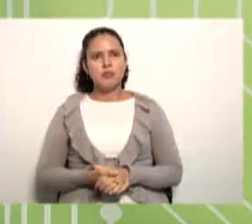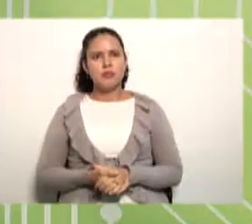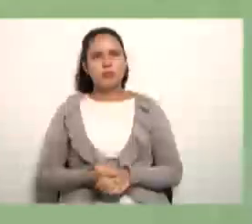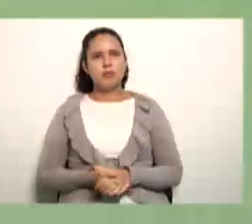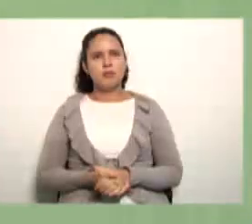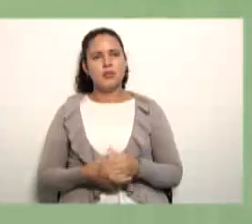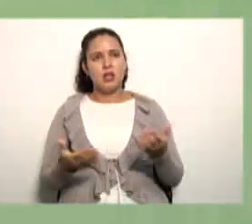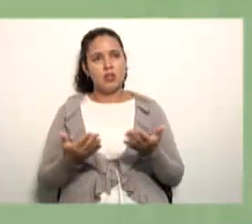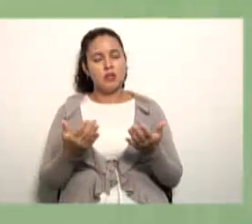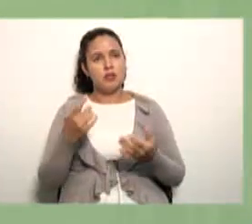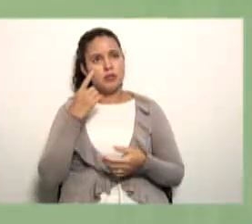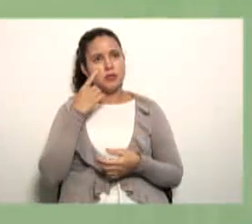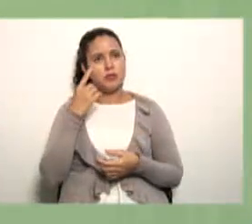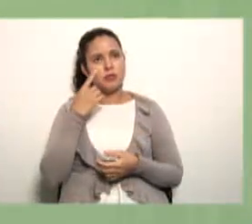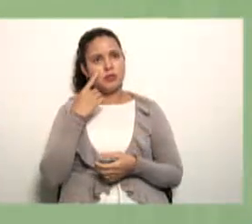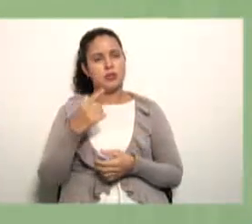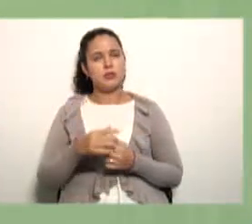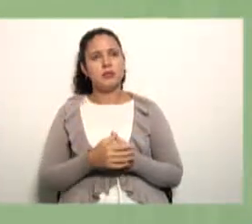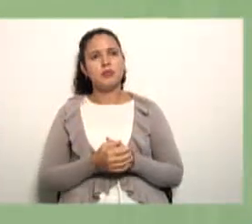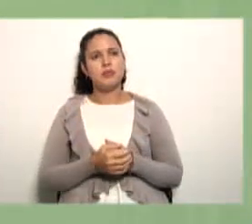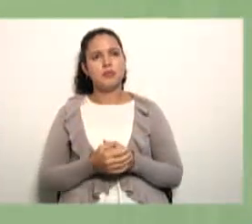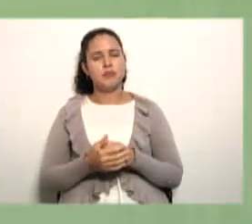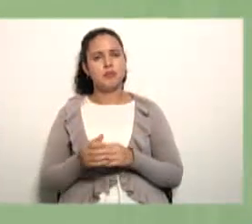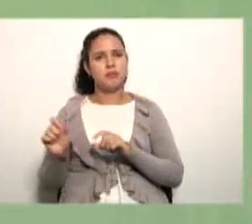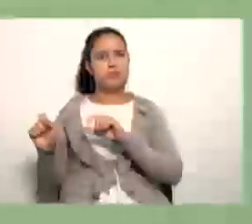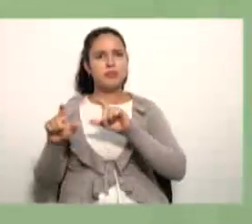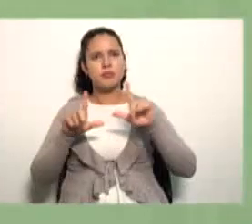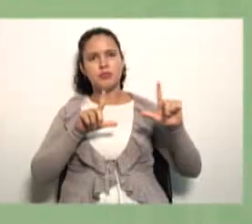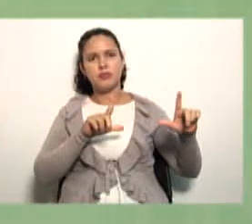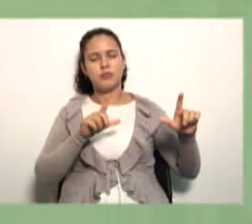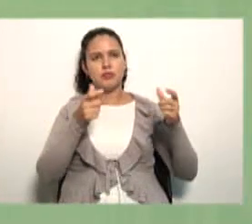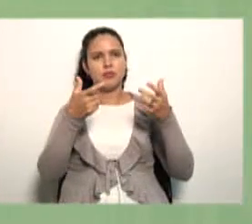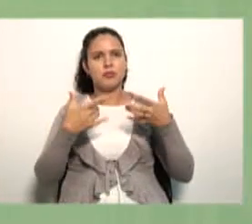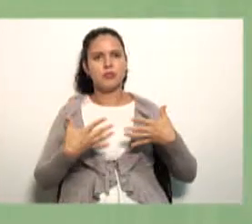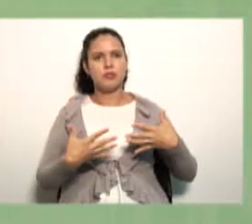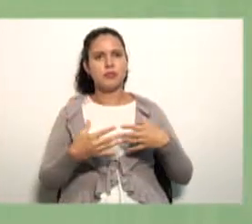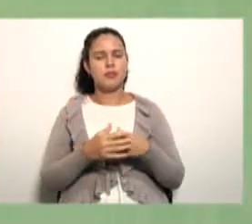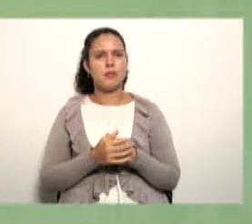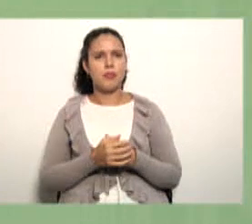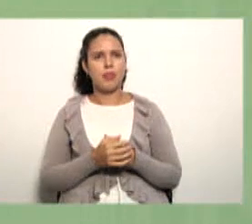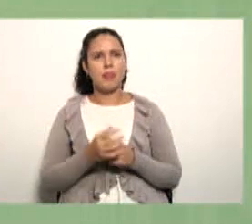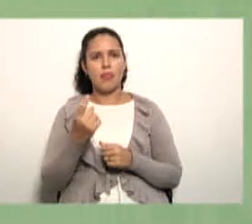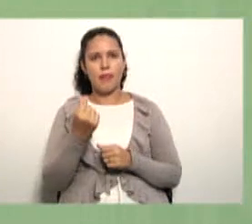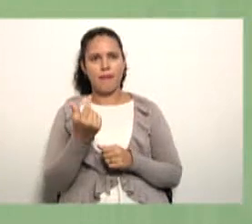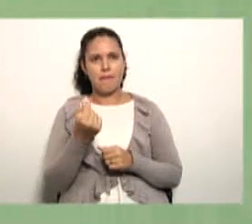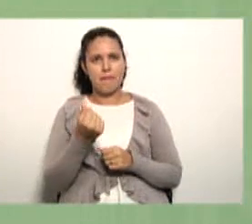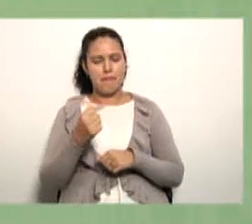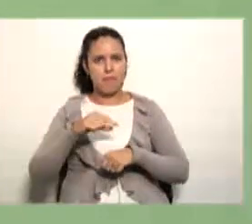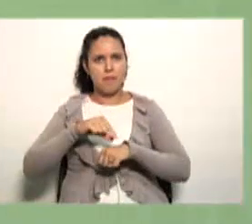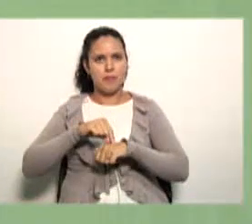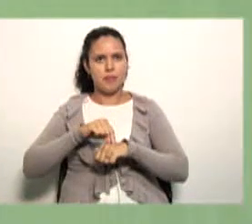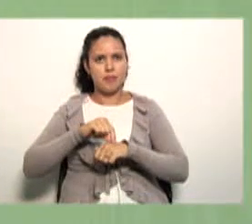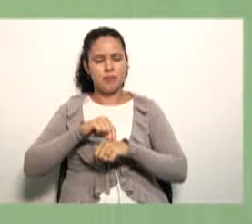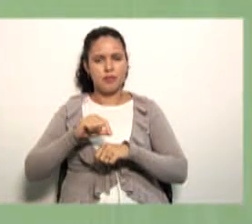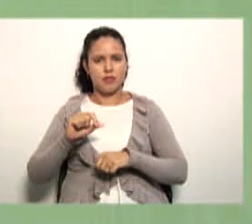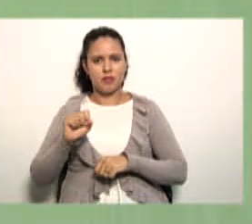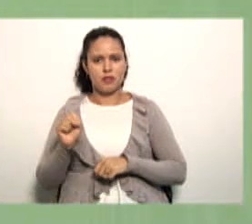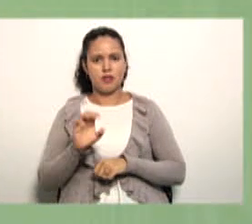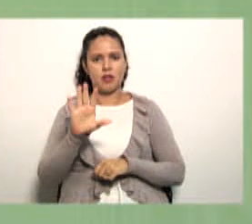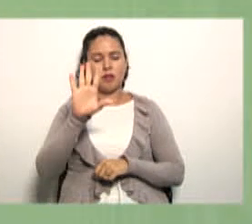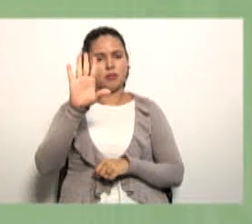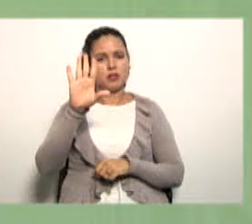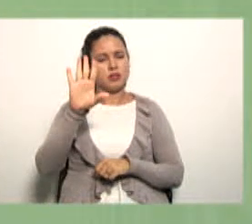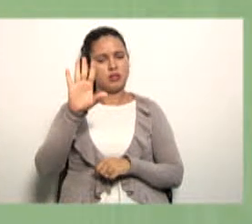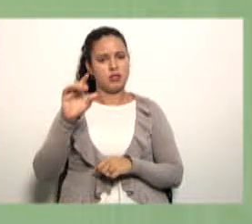A gente pode ver ali no quadro que fala que, por exemplo, quando o preço da carne aumenta,